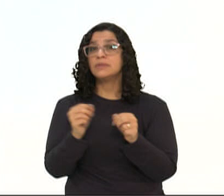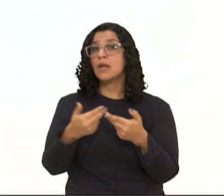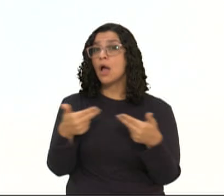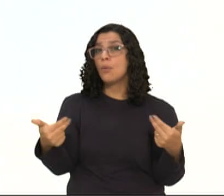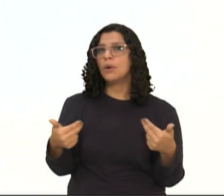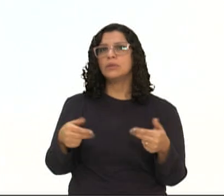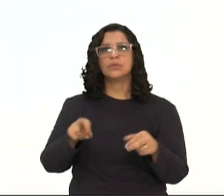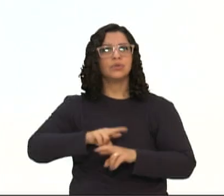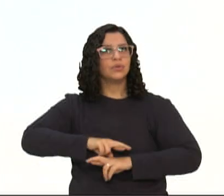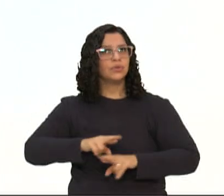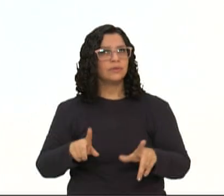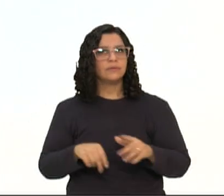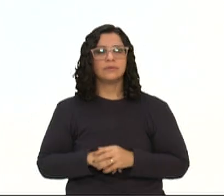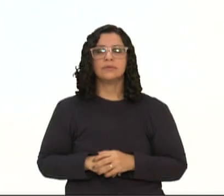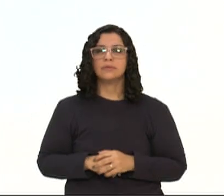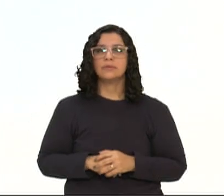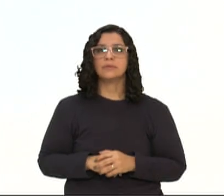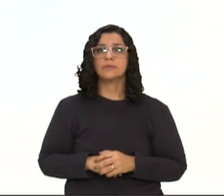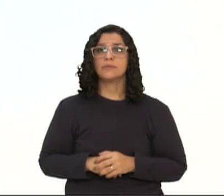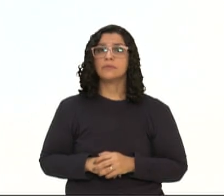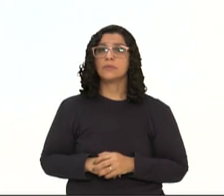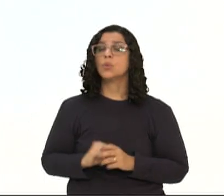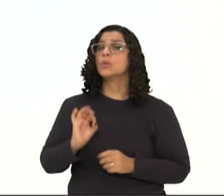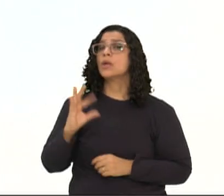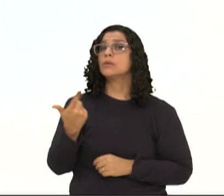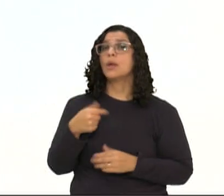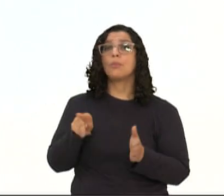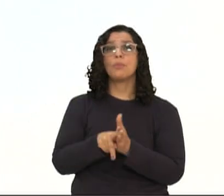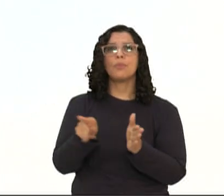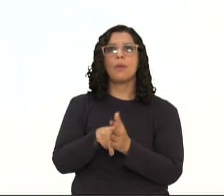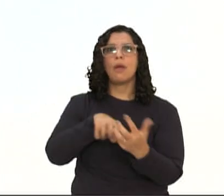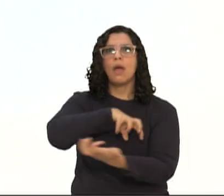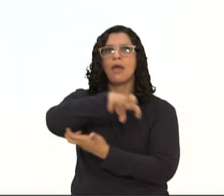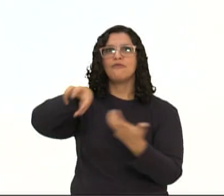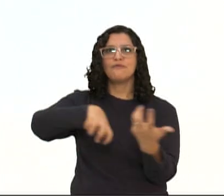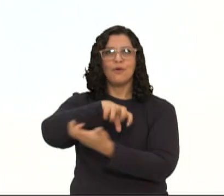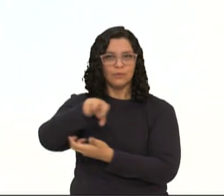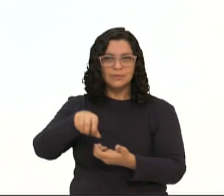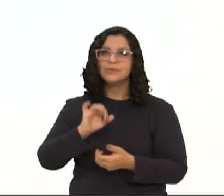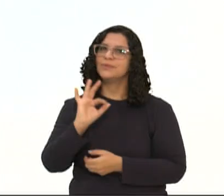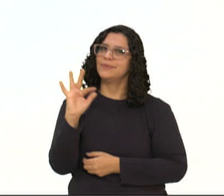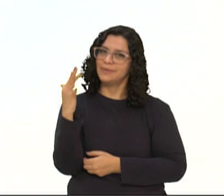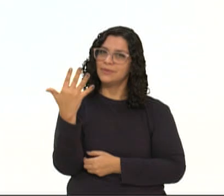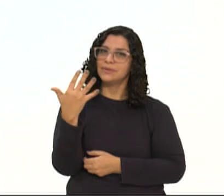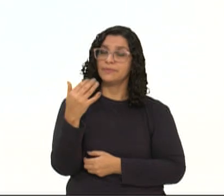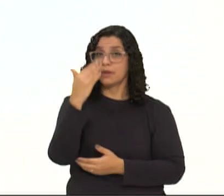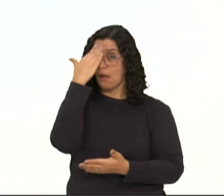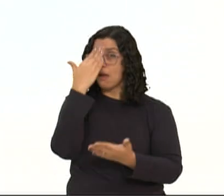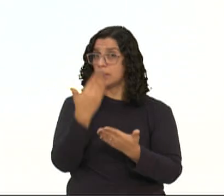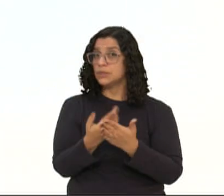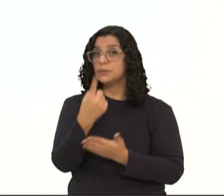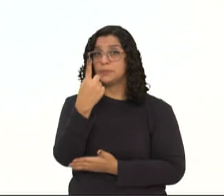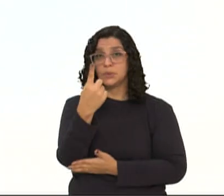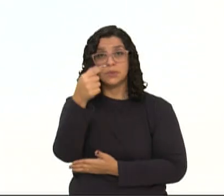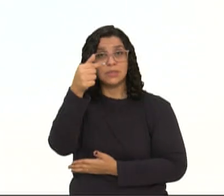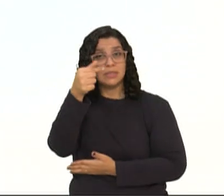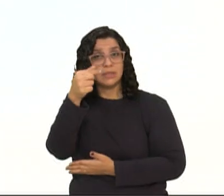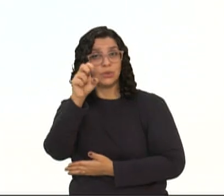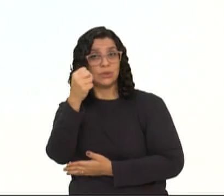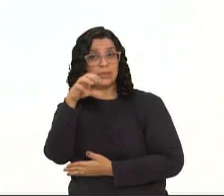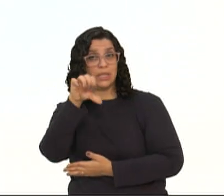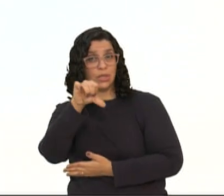desses princípios iluministas, possivelmente ia acabar numa revolução. E acreditem, em